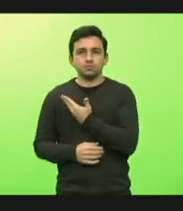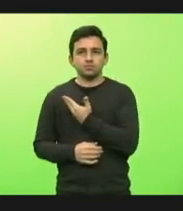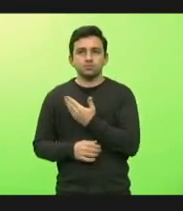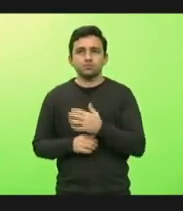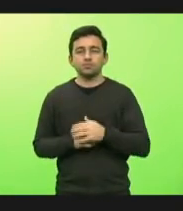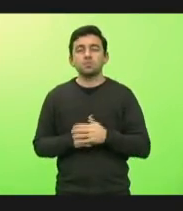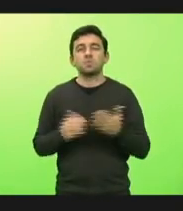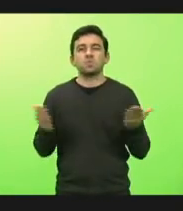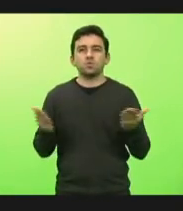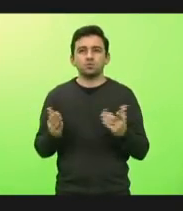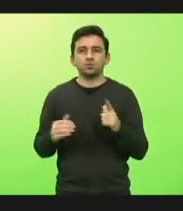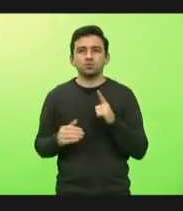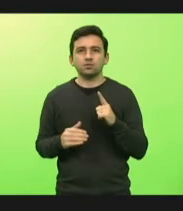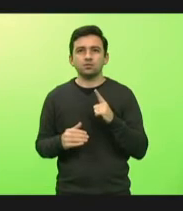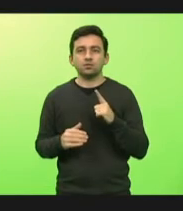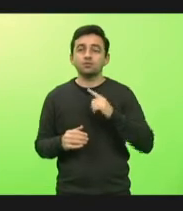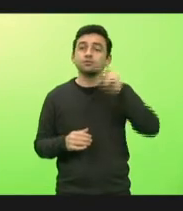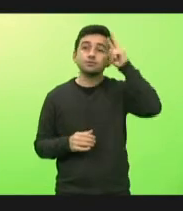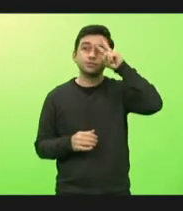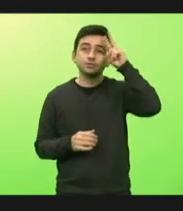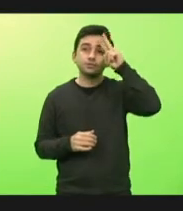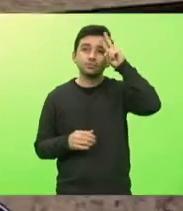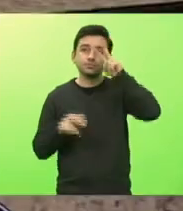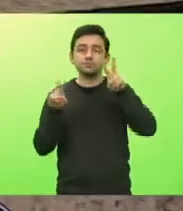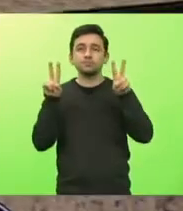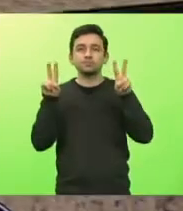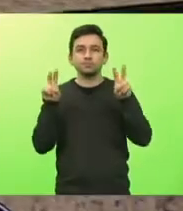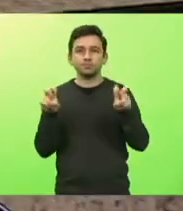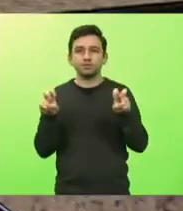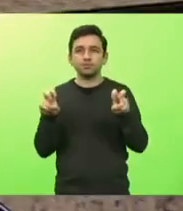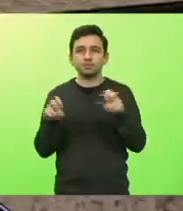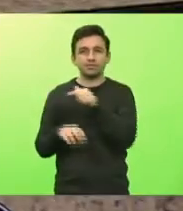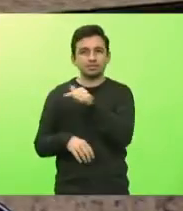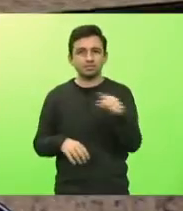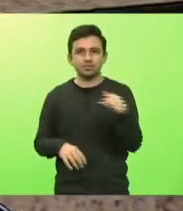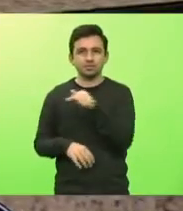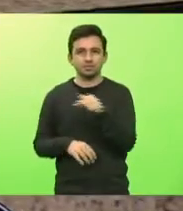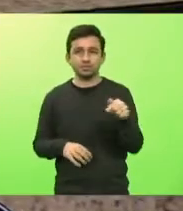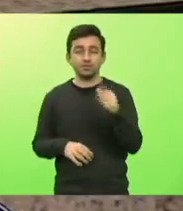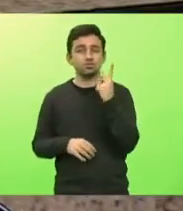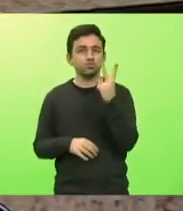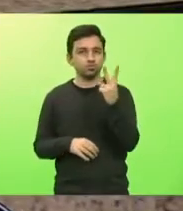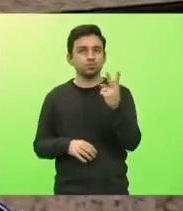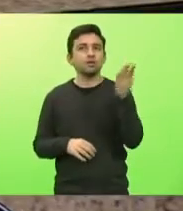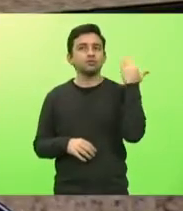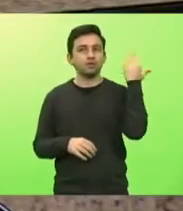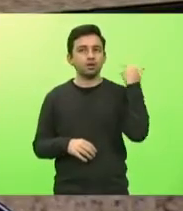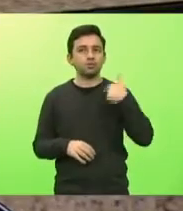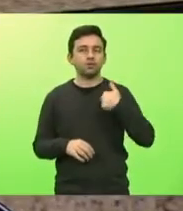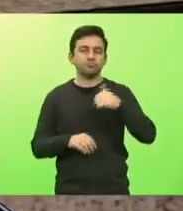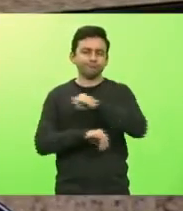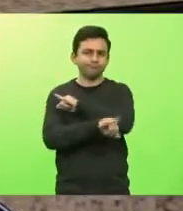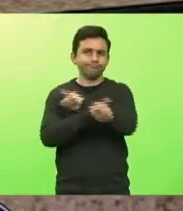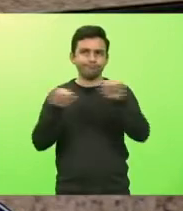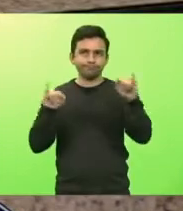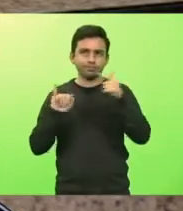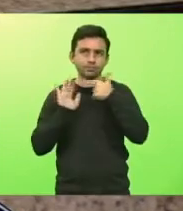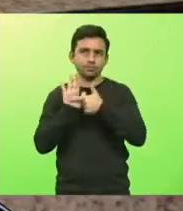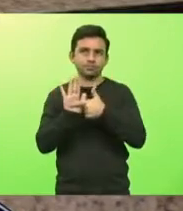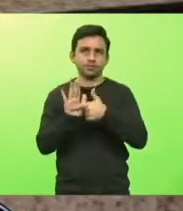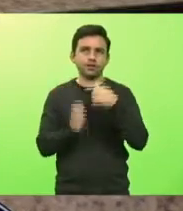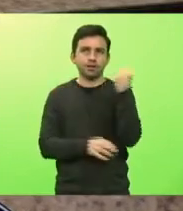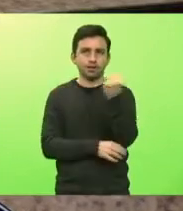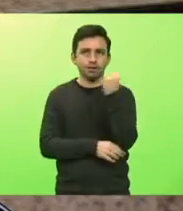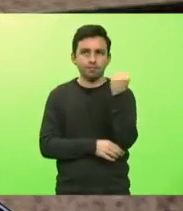hoje relembrar um assunto que eu trouxe há duas semanas atrás, quando eu fiz uma denúncia